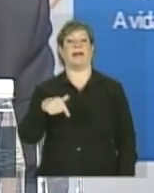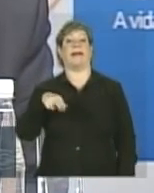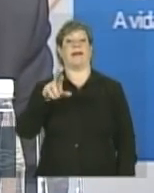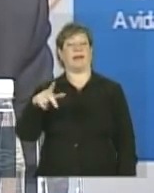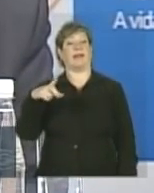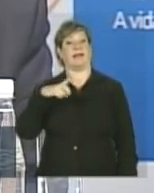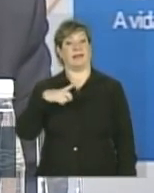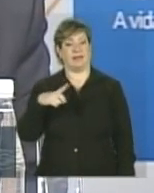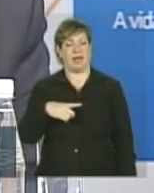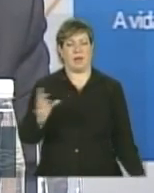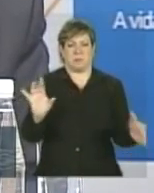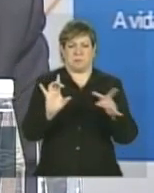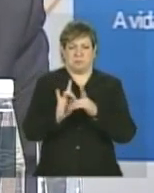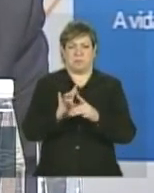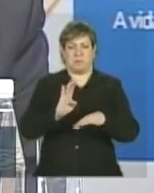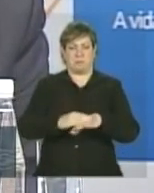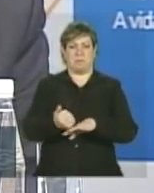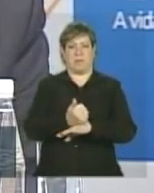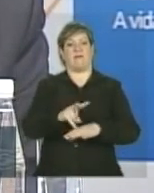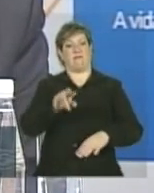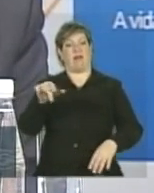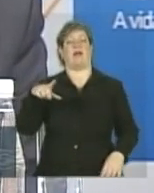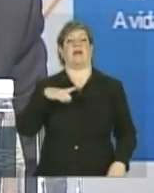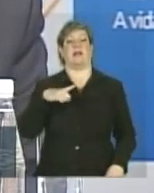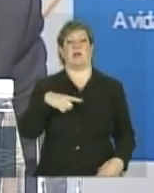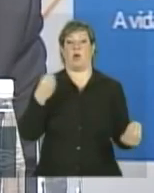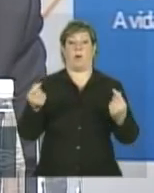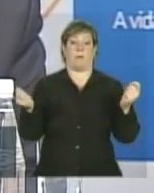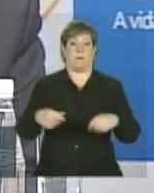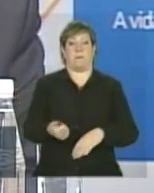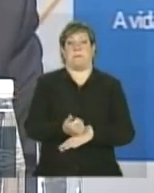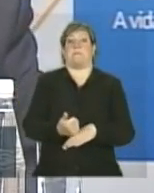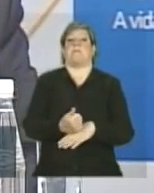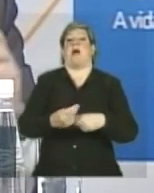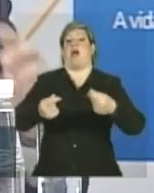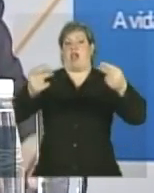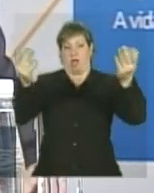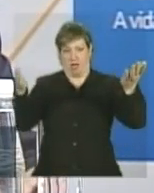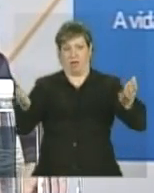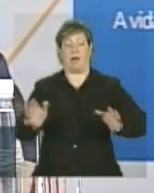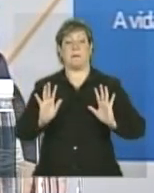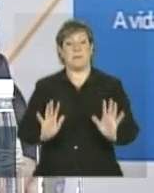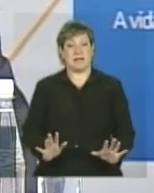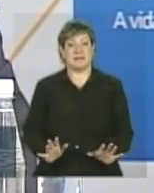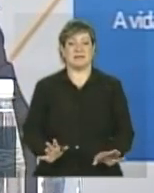relacionamento mais estreito vai ter uma condição melhor ainda, né? Mas essa